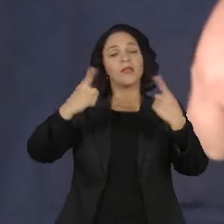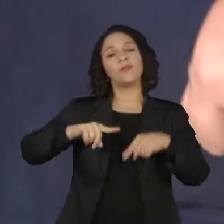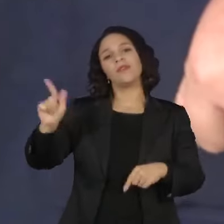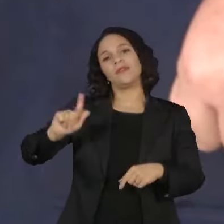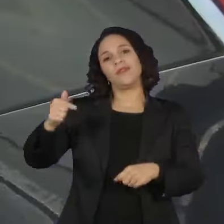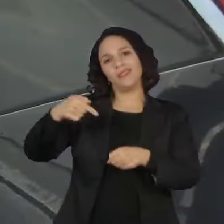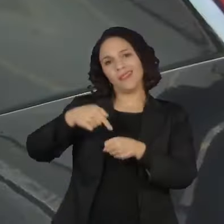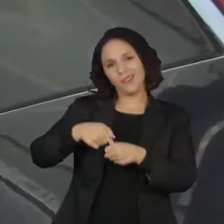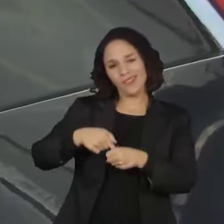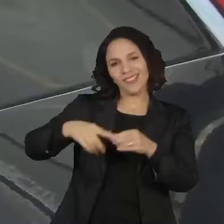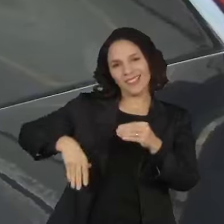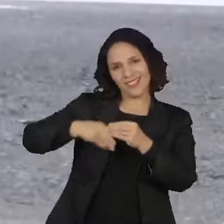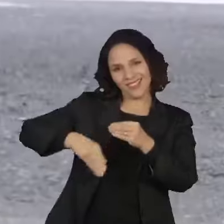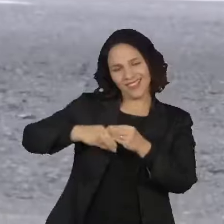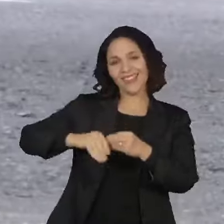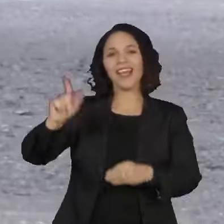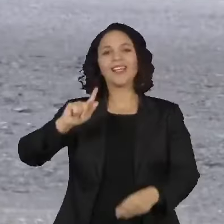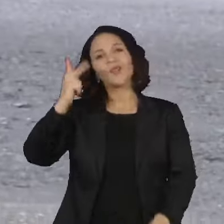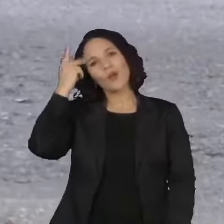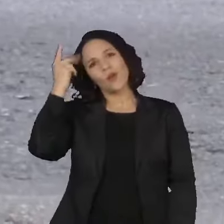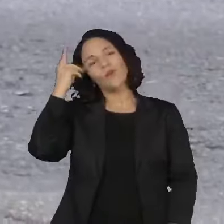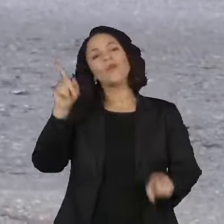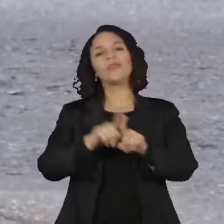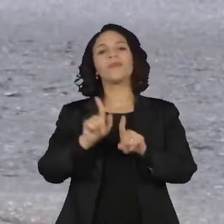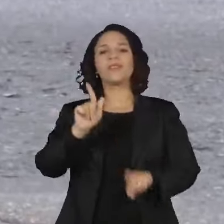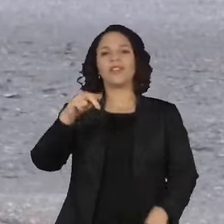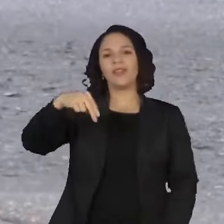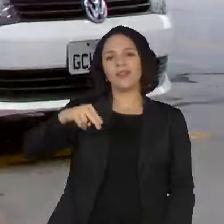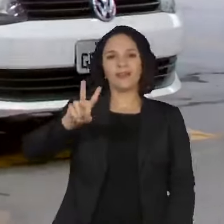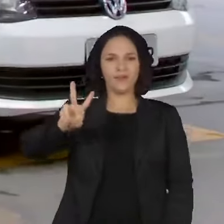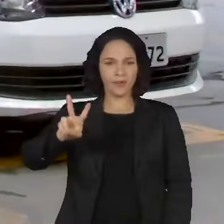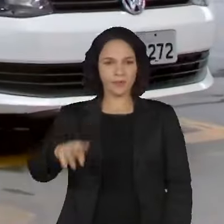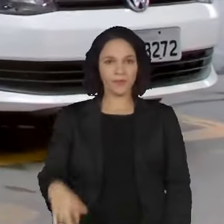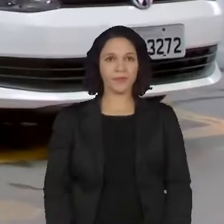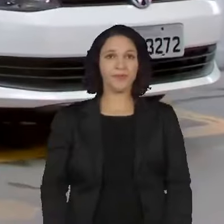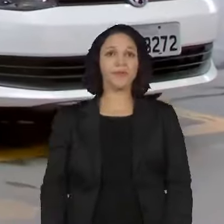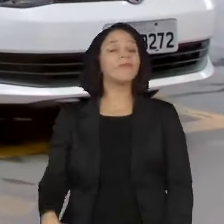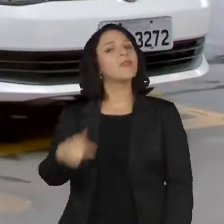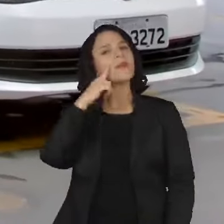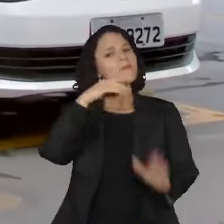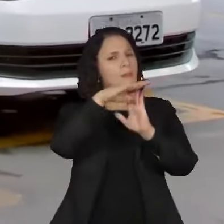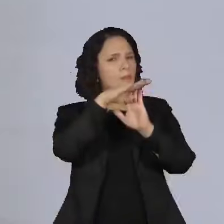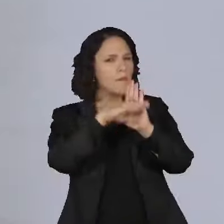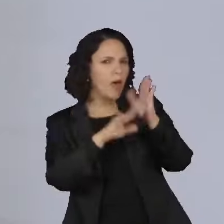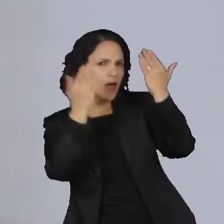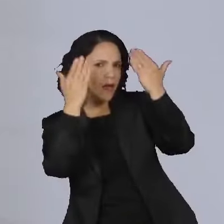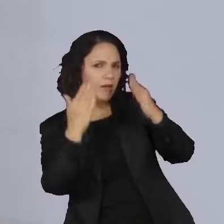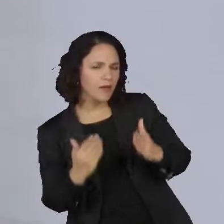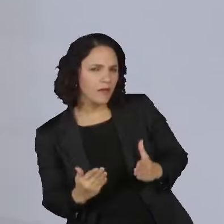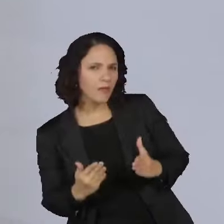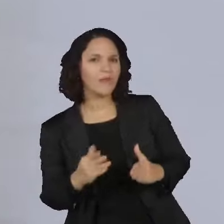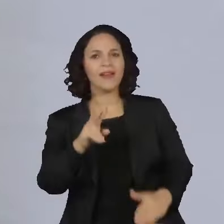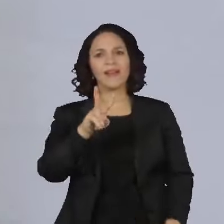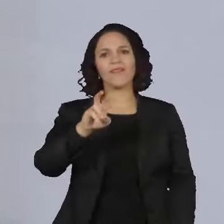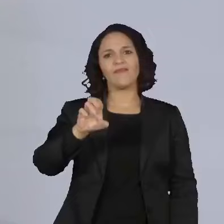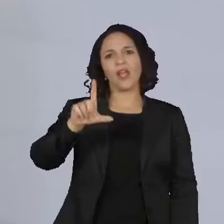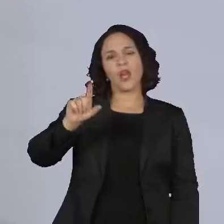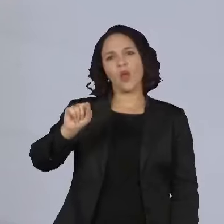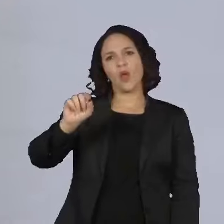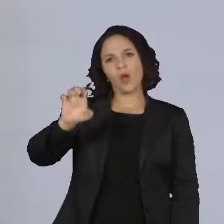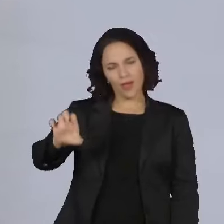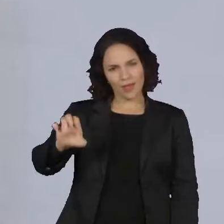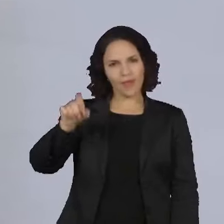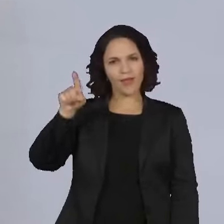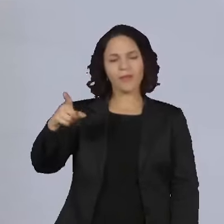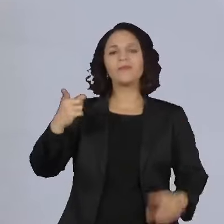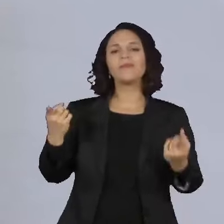gasolina aditivada, a comum e o gás natural, o GNV. A análise é do Panorama Veloy de Indicadores de Mobilidade,